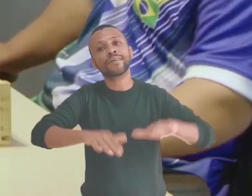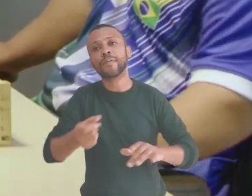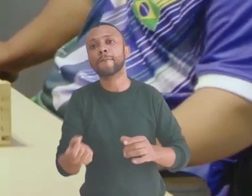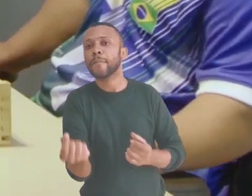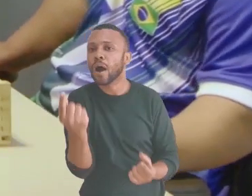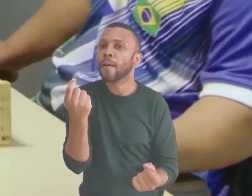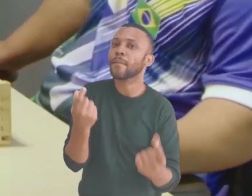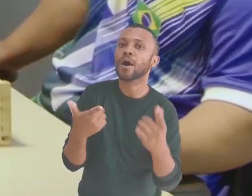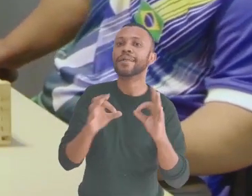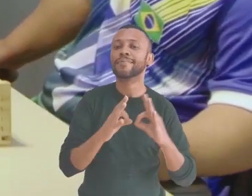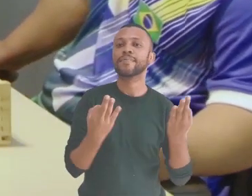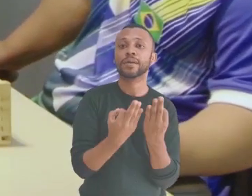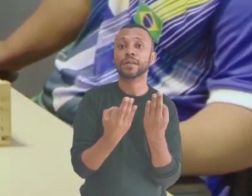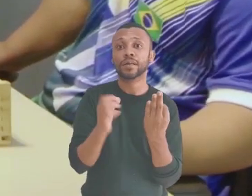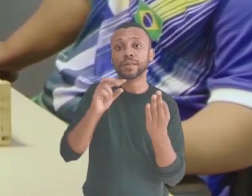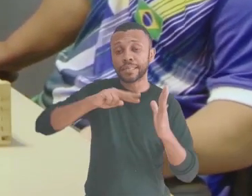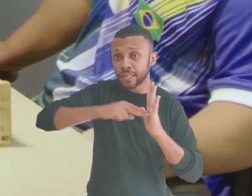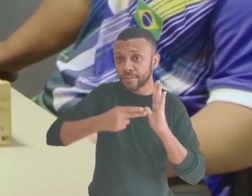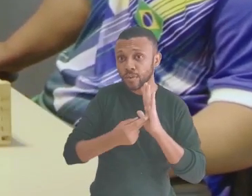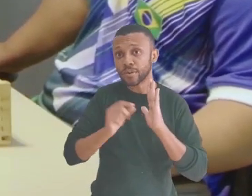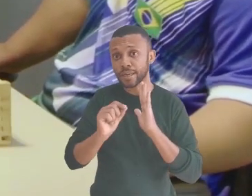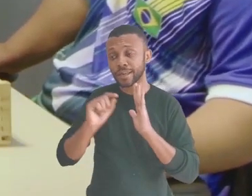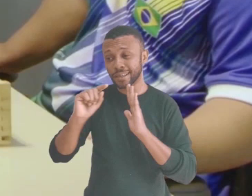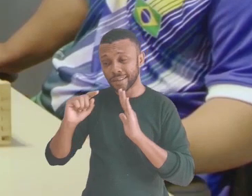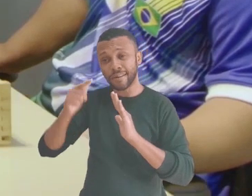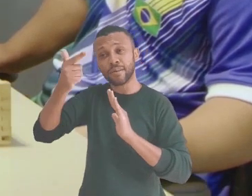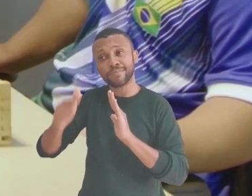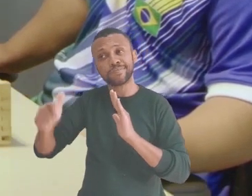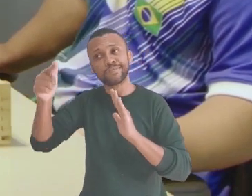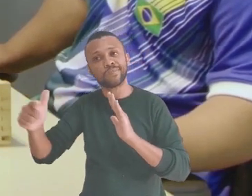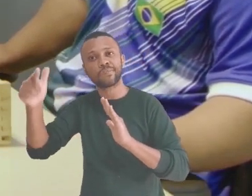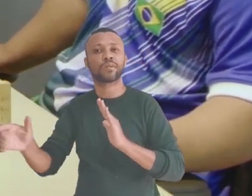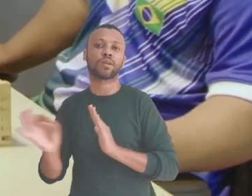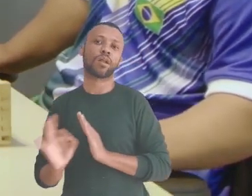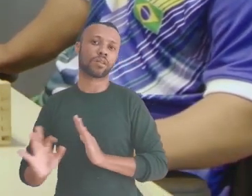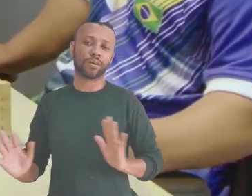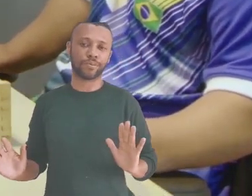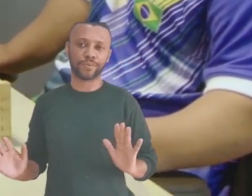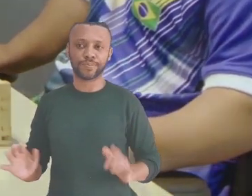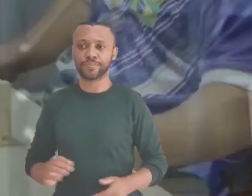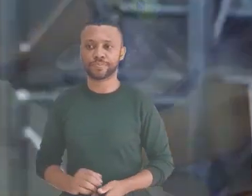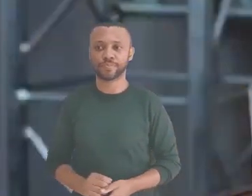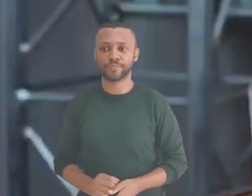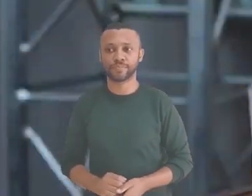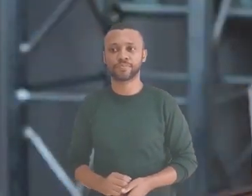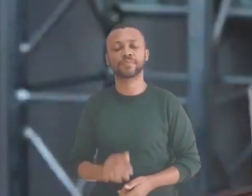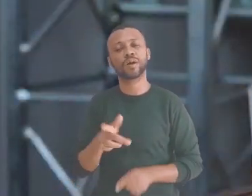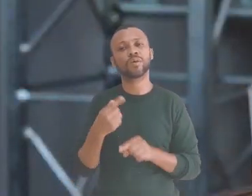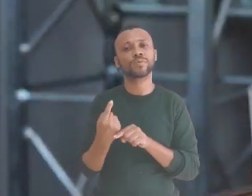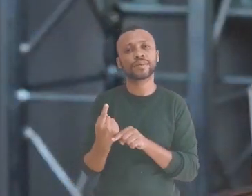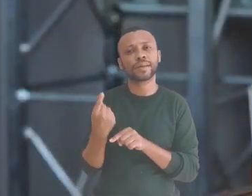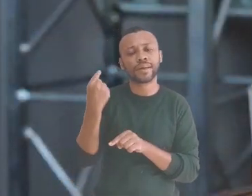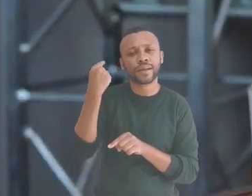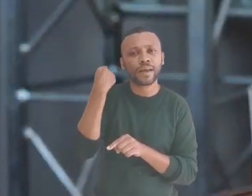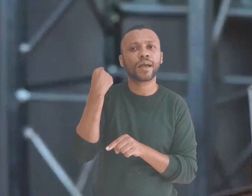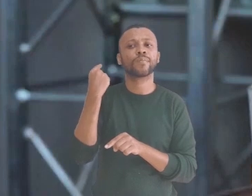família, não significa que outros acontecerão. Você tem somente ele, só um filho? Só posso. Eu sou da frase de Papai do